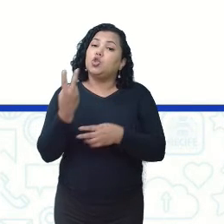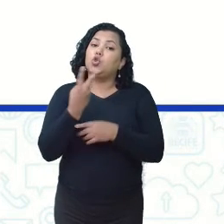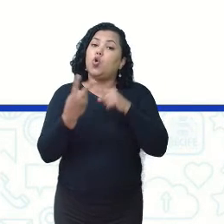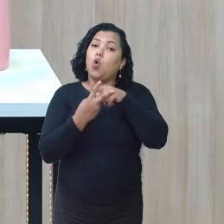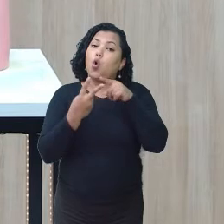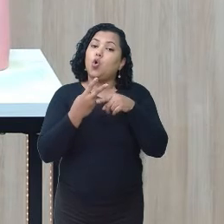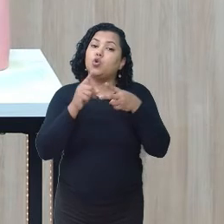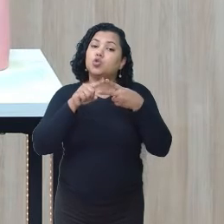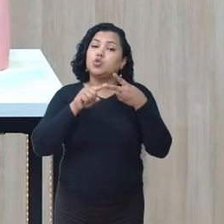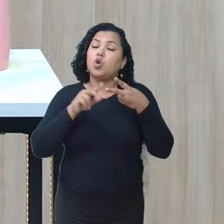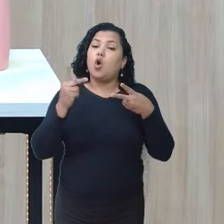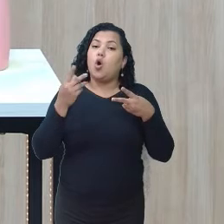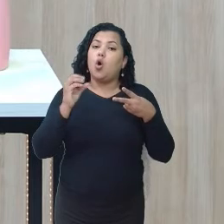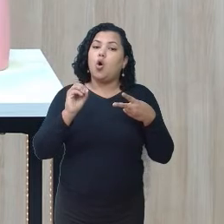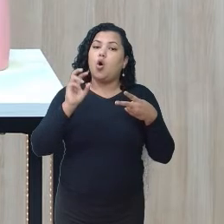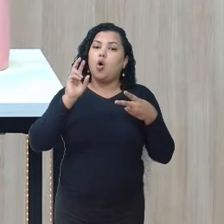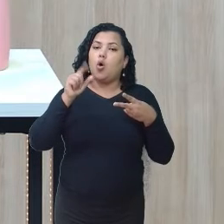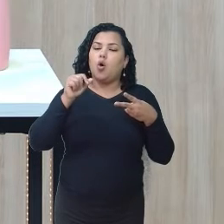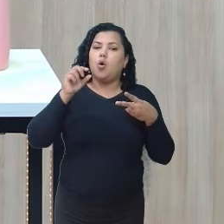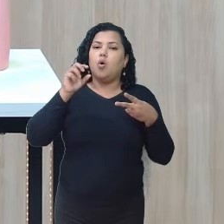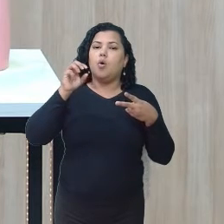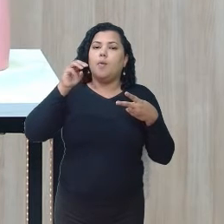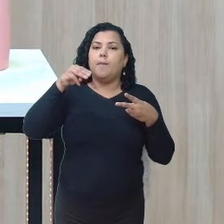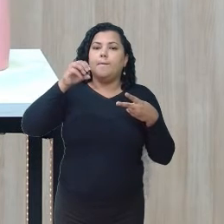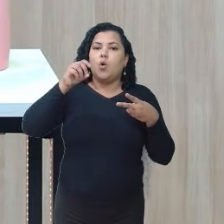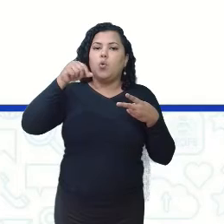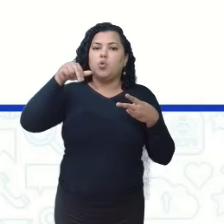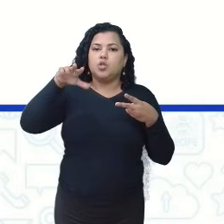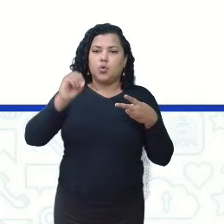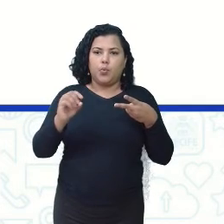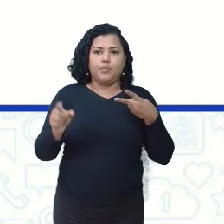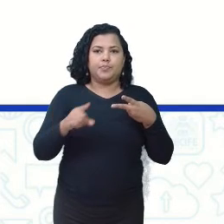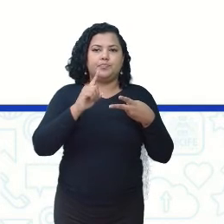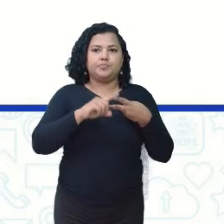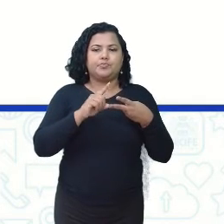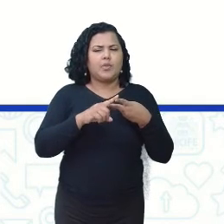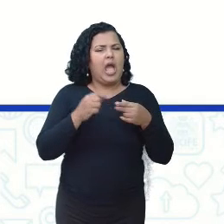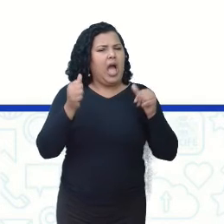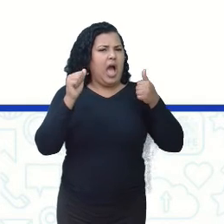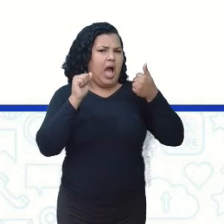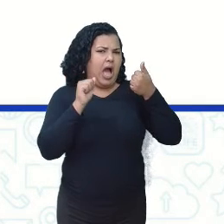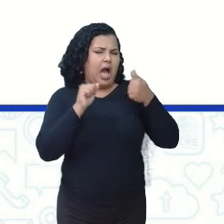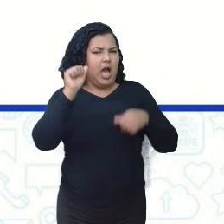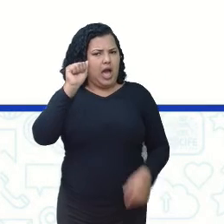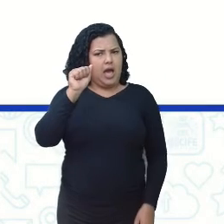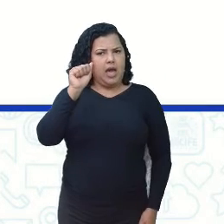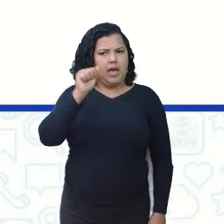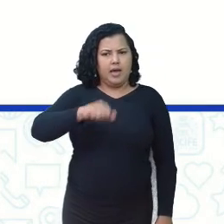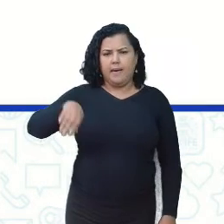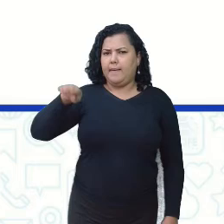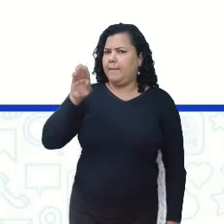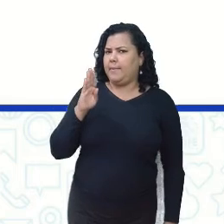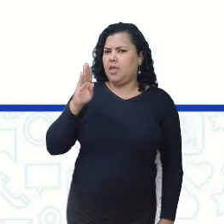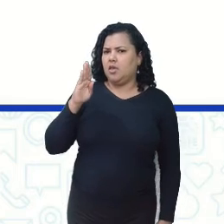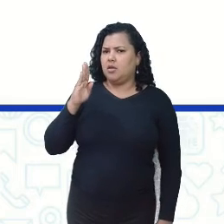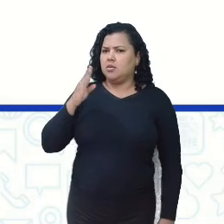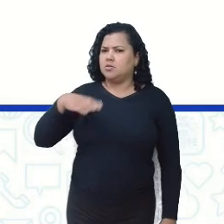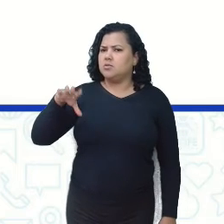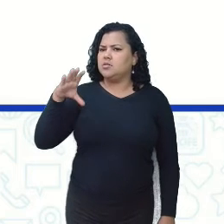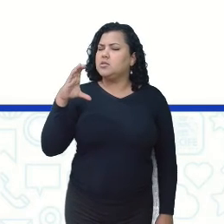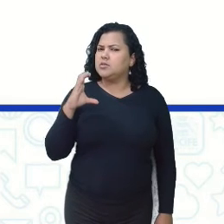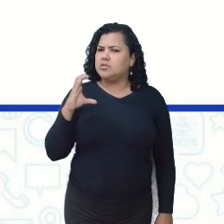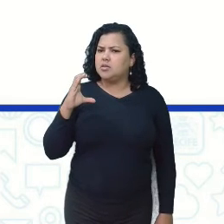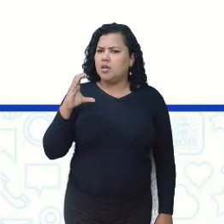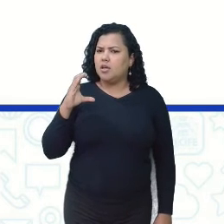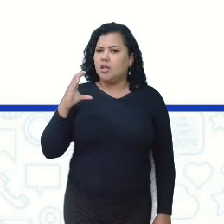Que estruturas são essas? Será a insulina e glucagon? Será glucagon e testosterona?